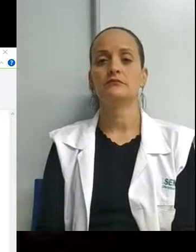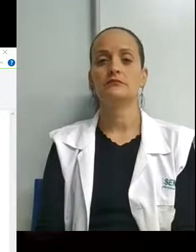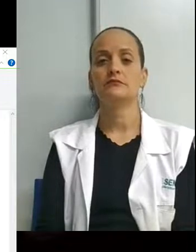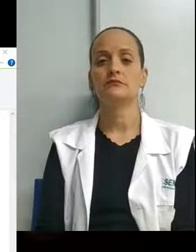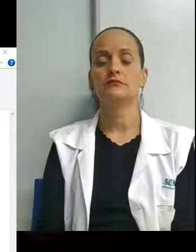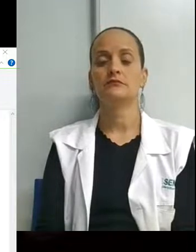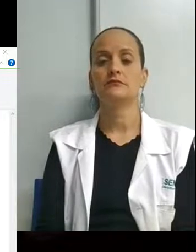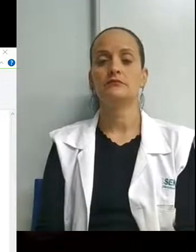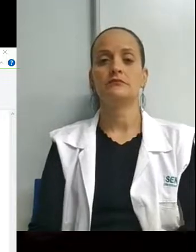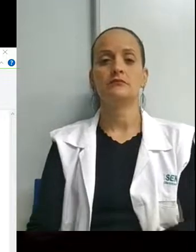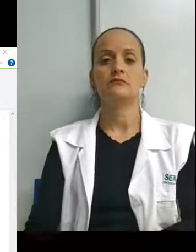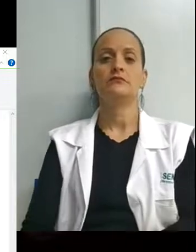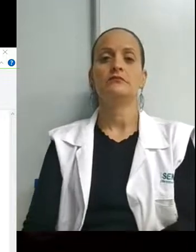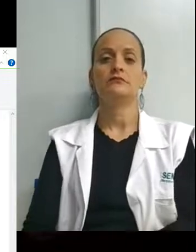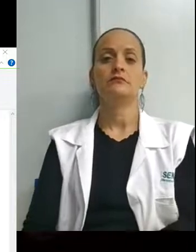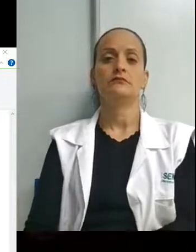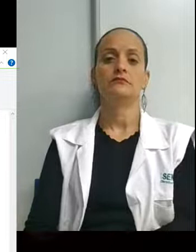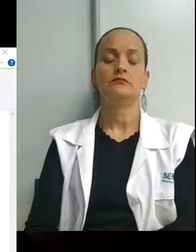48.400